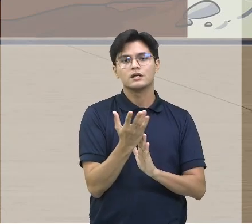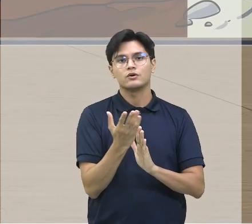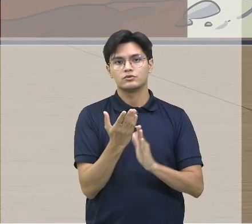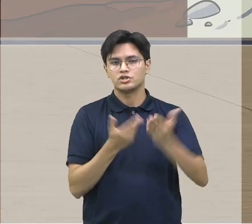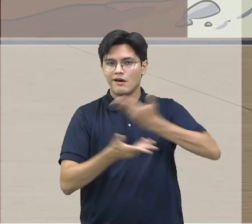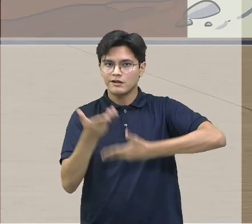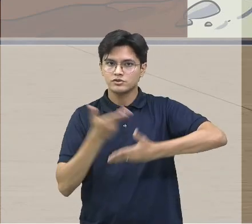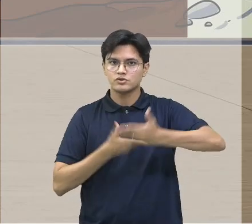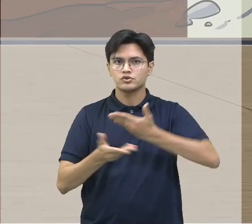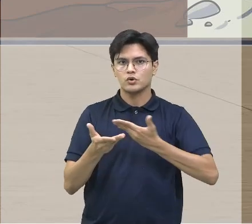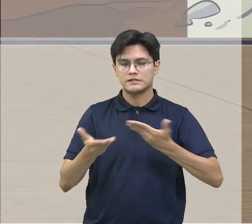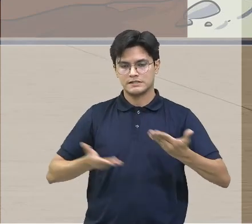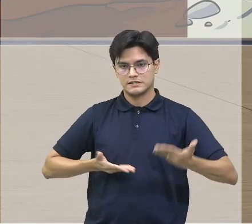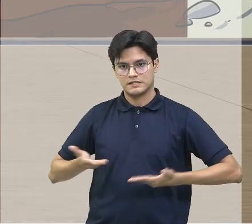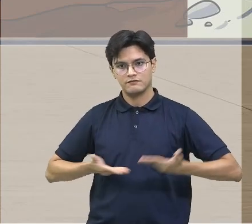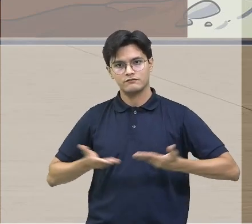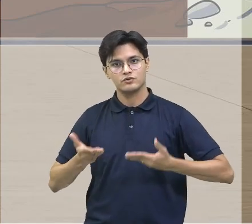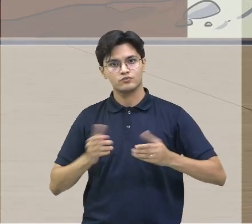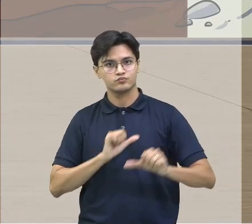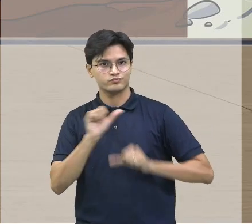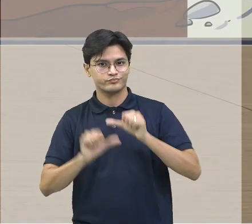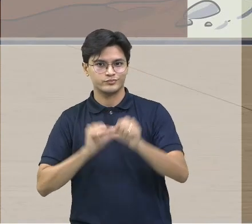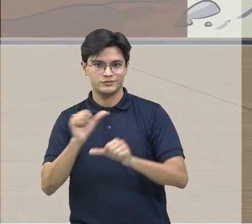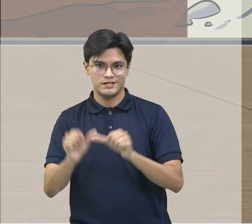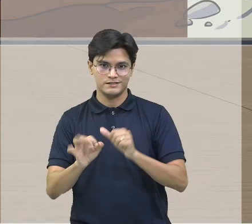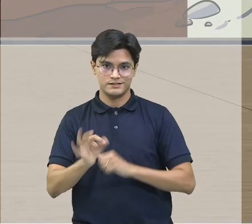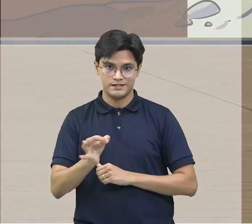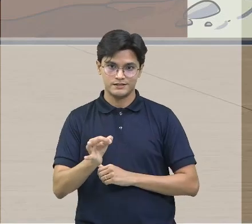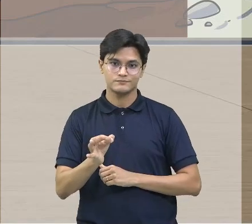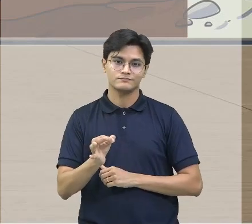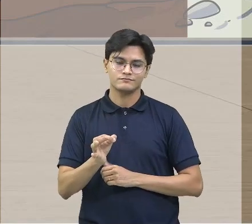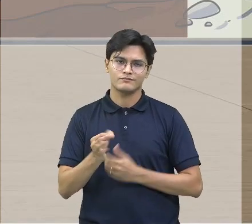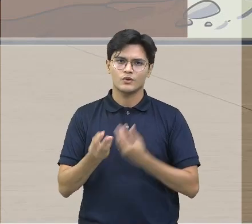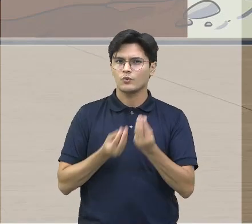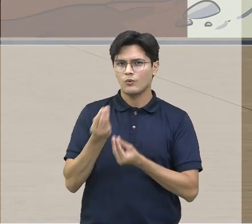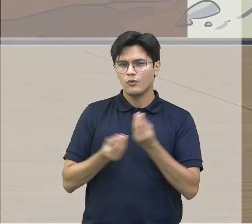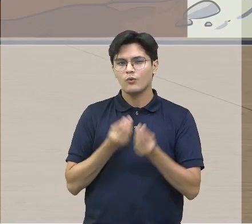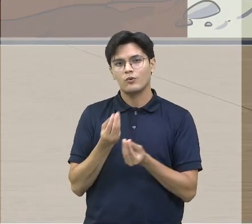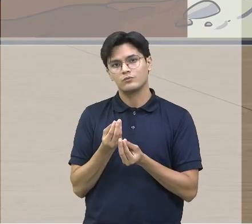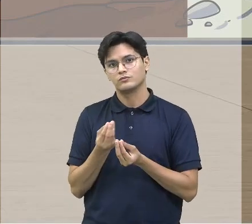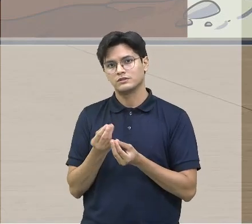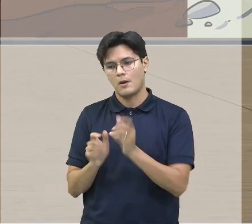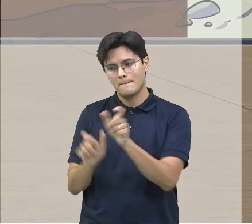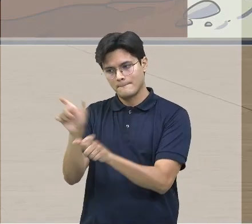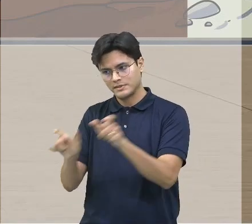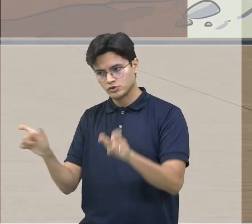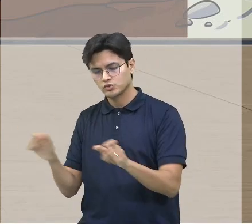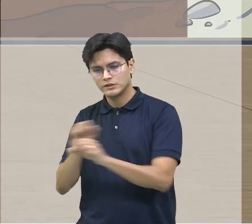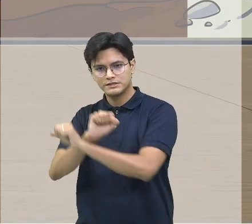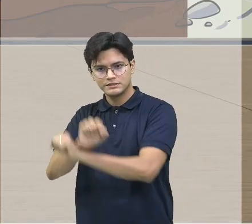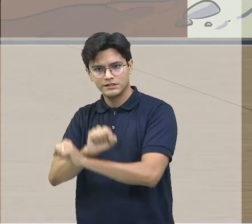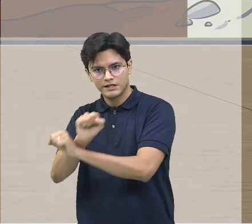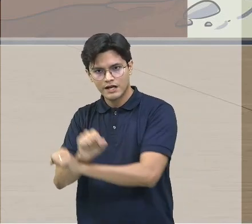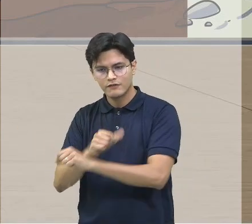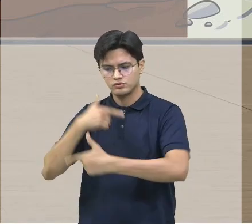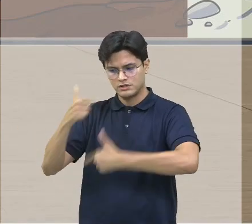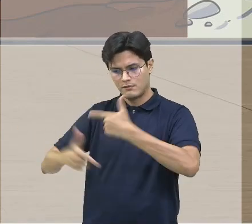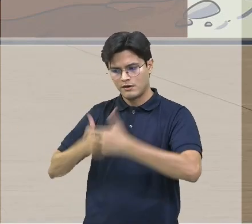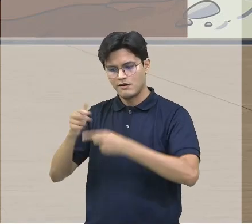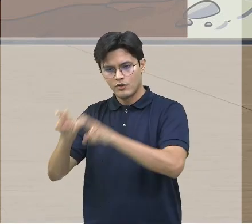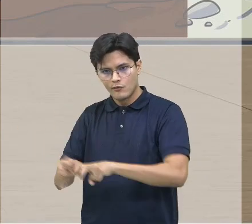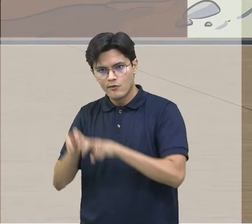assim? Já que não tem escravos para trabalhar no campo, então a